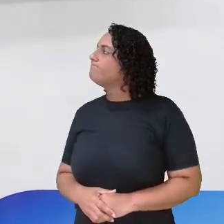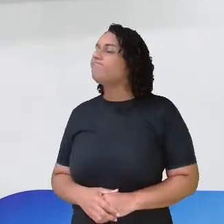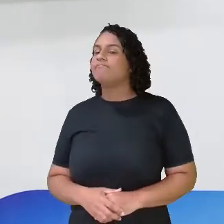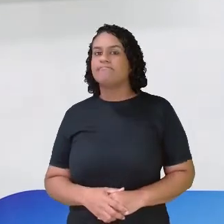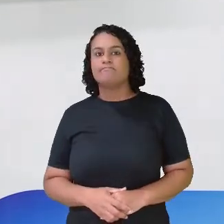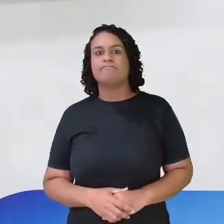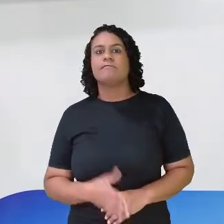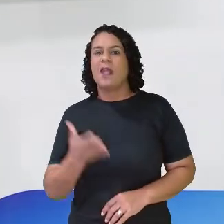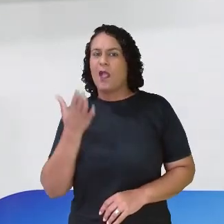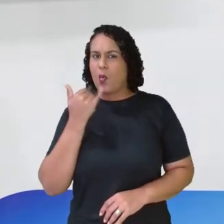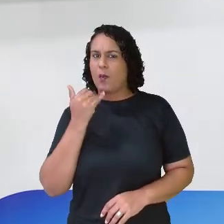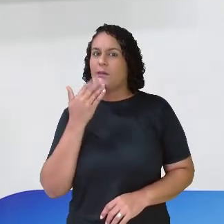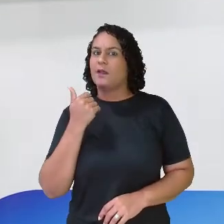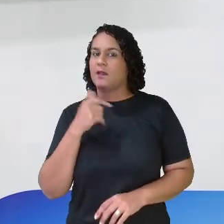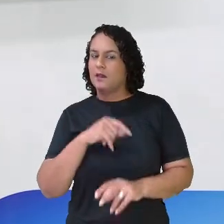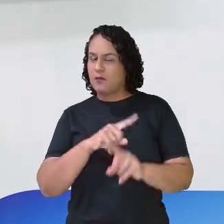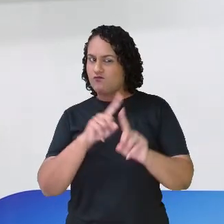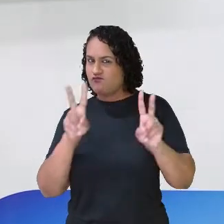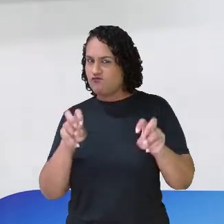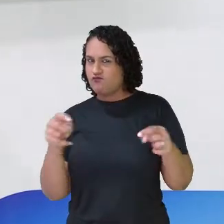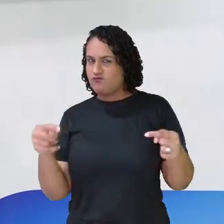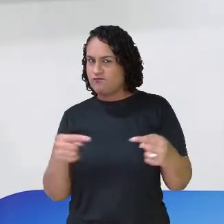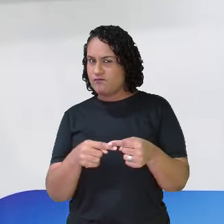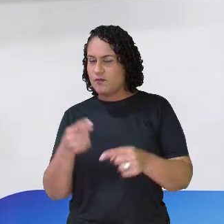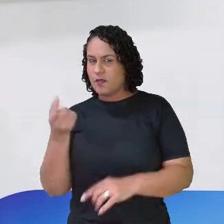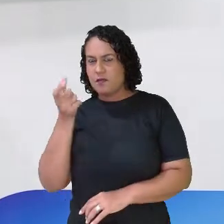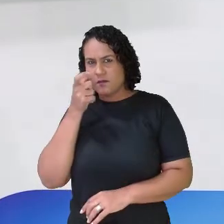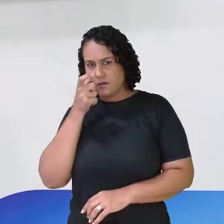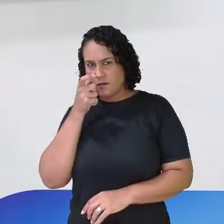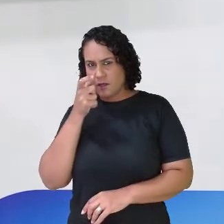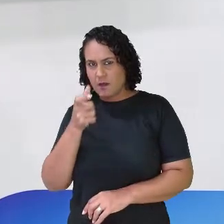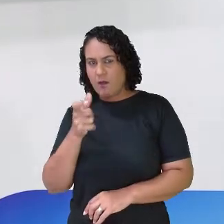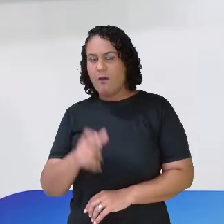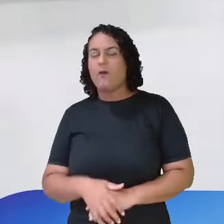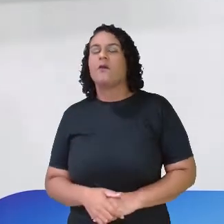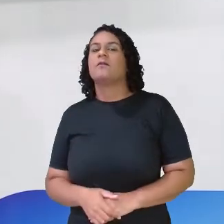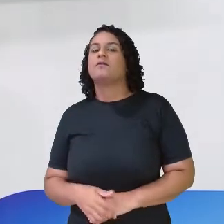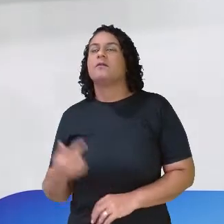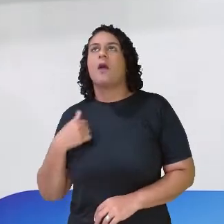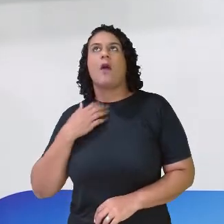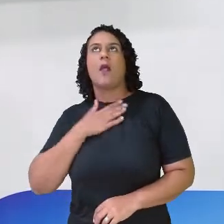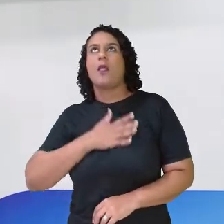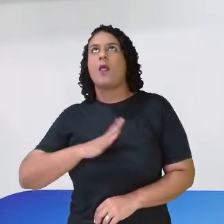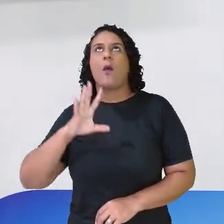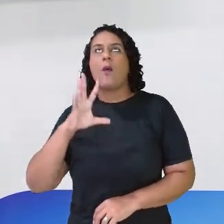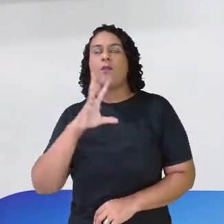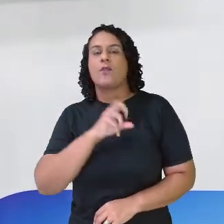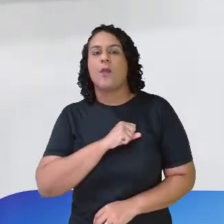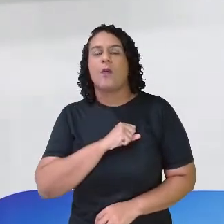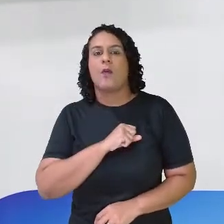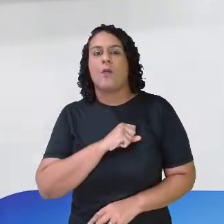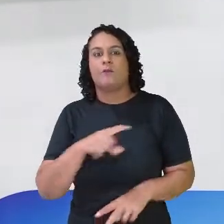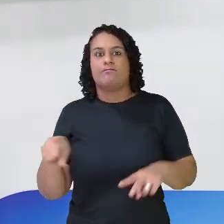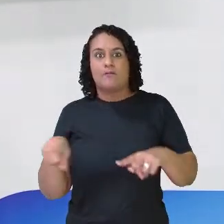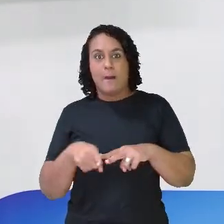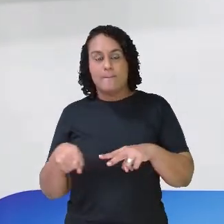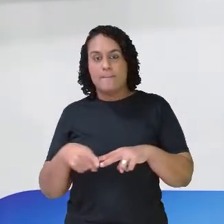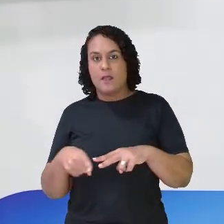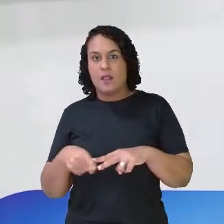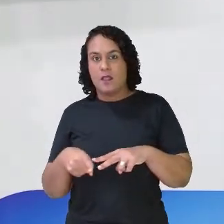a comidinha, né? Presta atenção naquela fatia de pizza. Eu adoro falar de pizza. Minha gente, eu